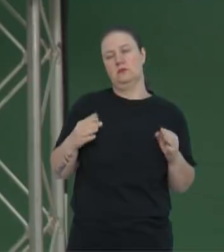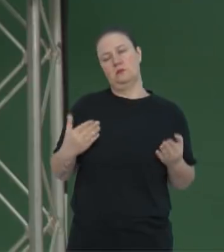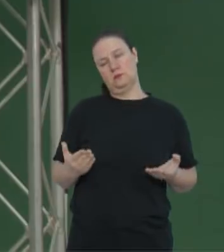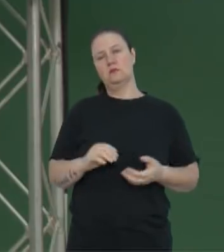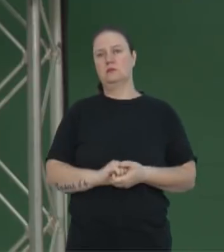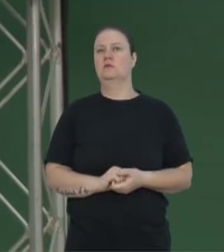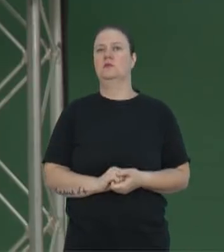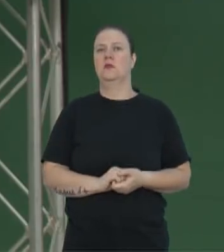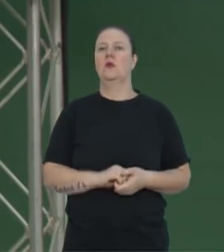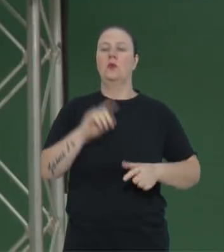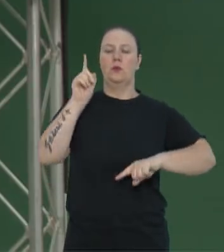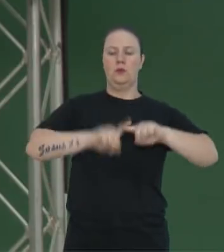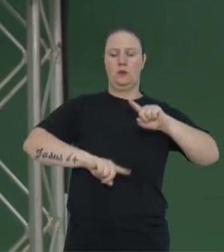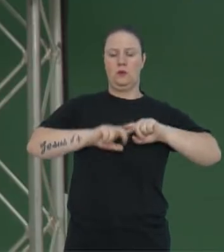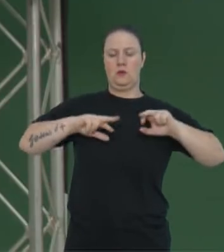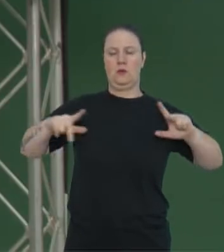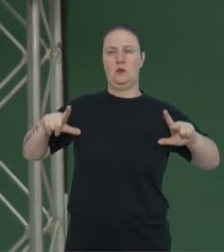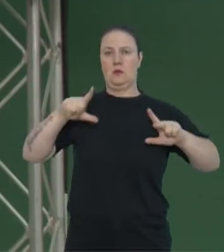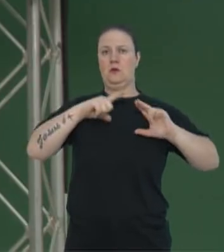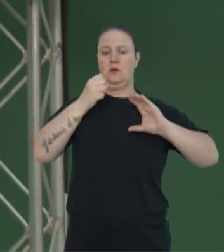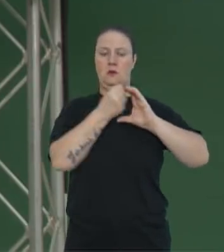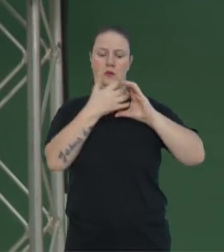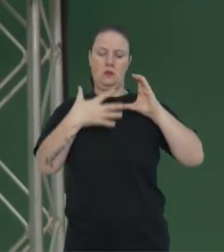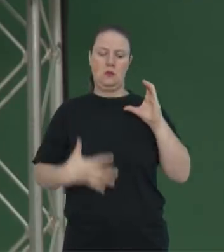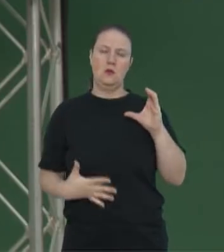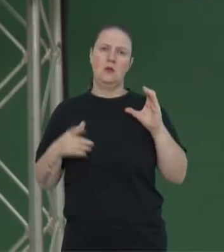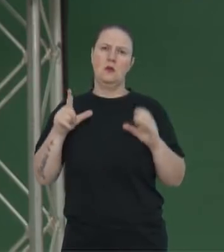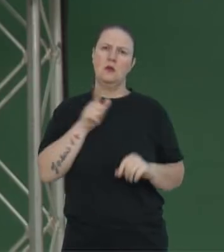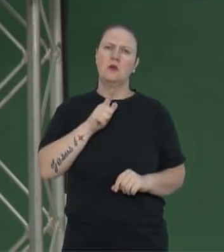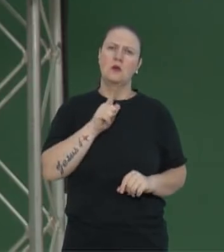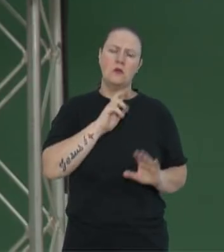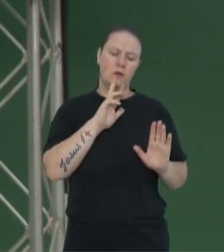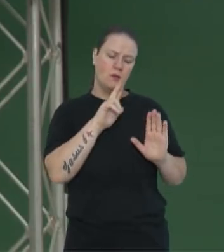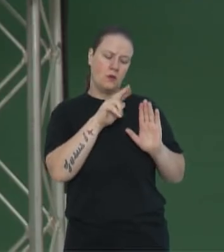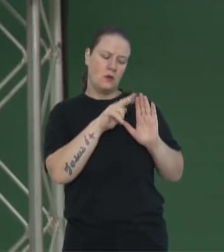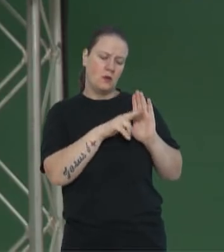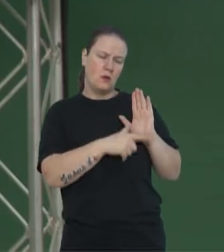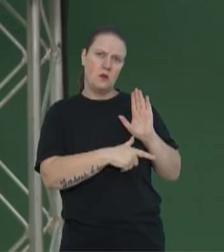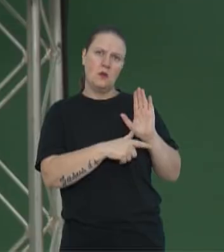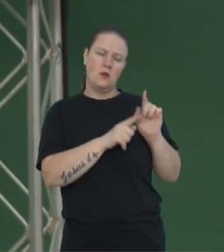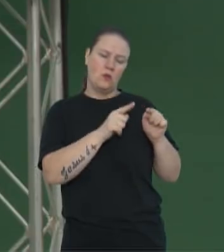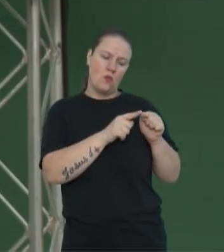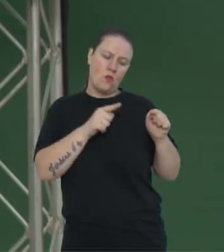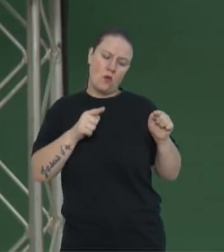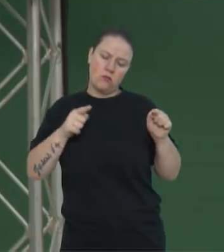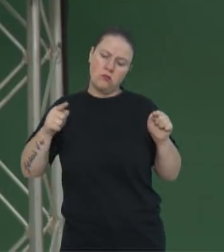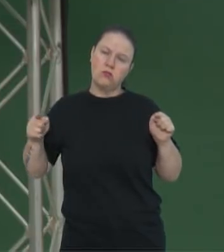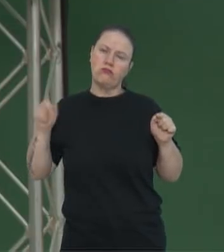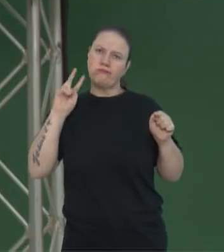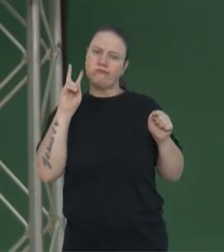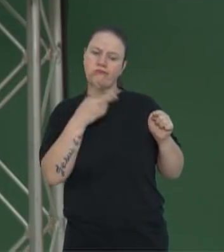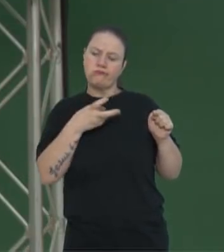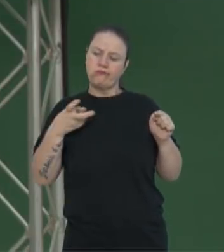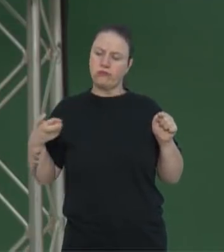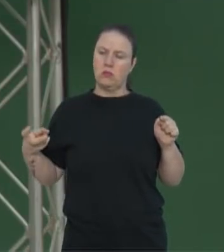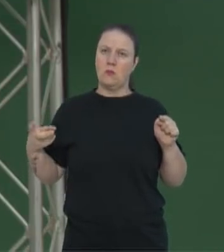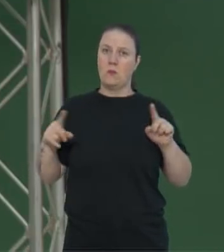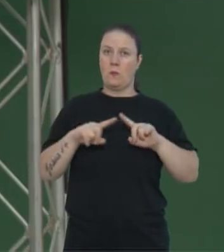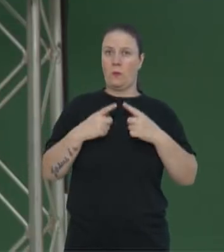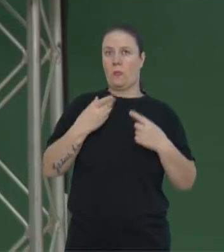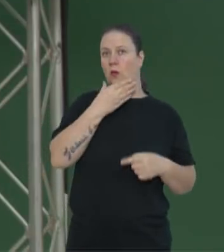Embora o objeto de arte tenha essa característica, né, de servir para pessoas de várias épocas poderem olhar. Mas o Hal